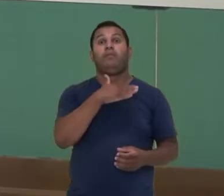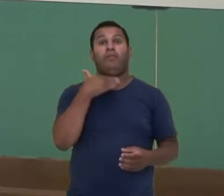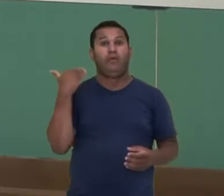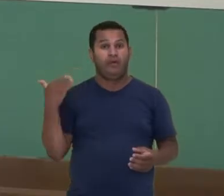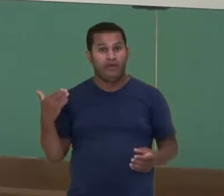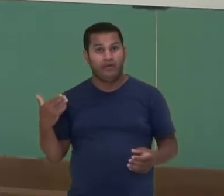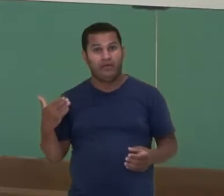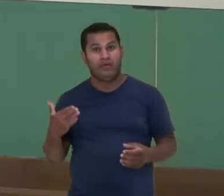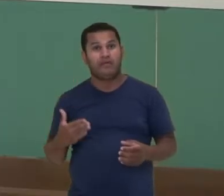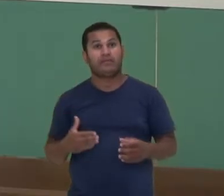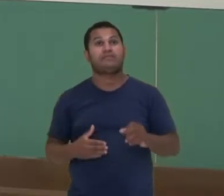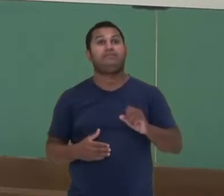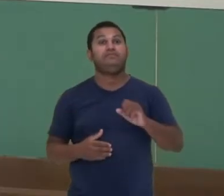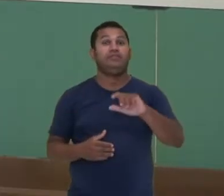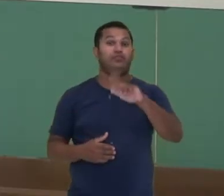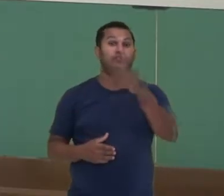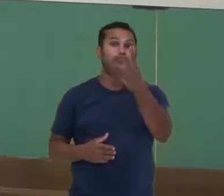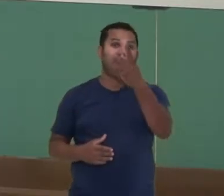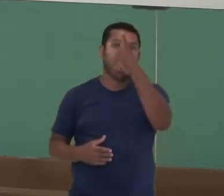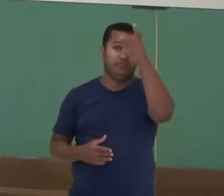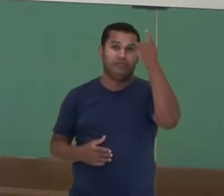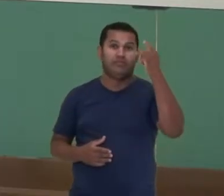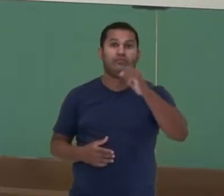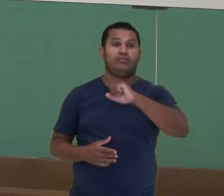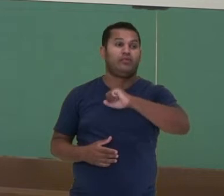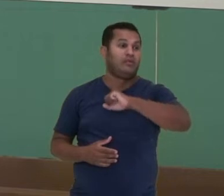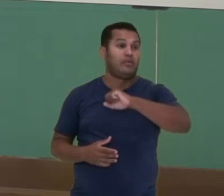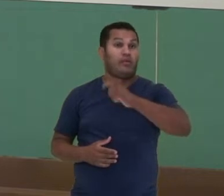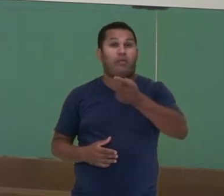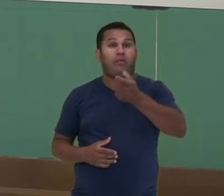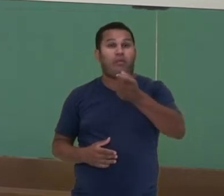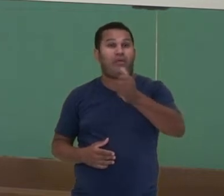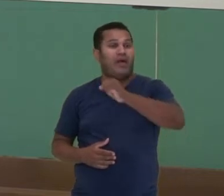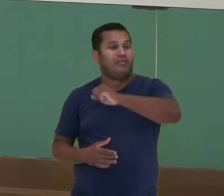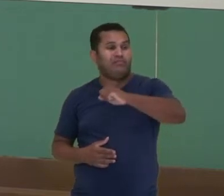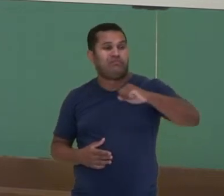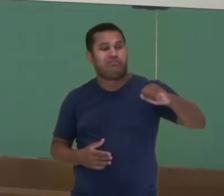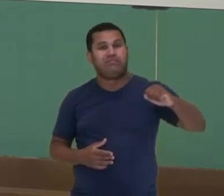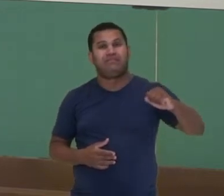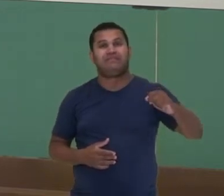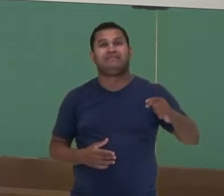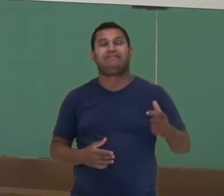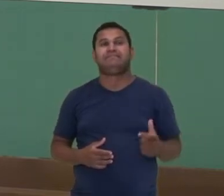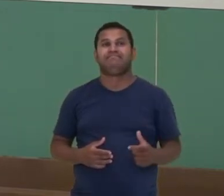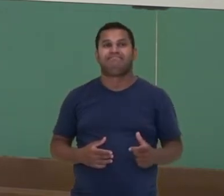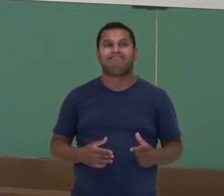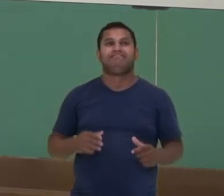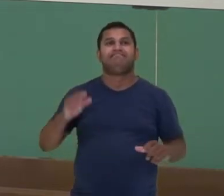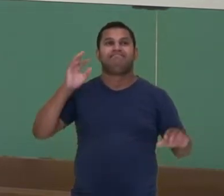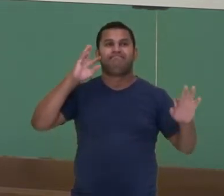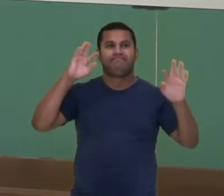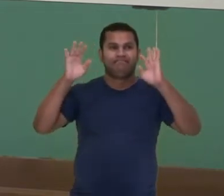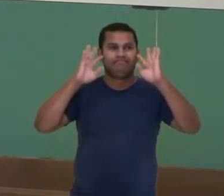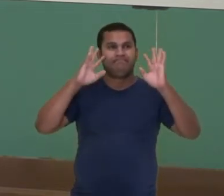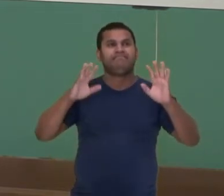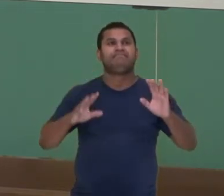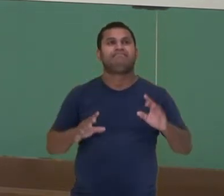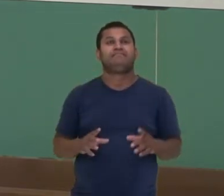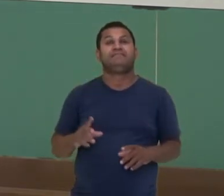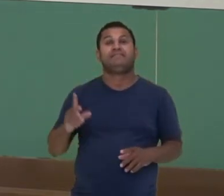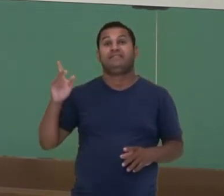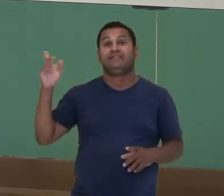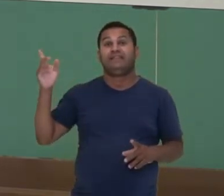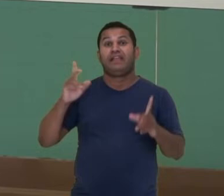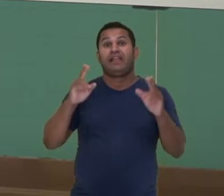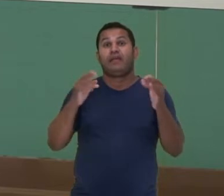a irresponsabilidade aí nessa questão. Vou deixar para vocês poderem, qualquer coisa, fazer uma leitura e veja que existe uma equivalência aqui,